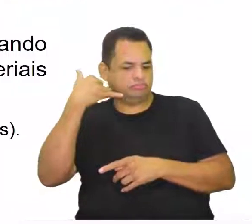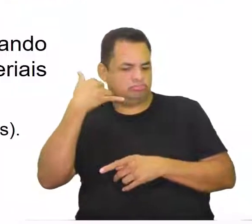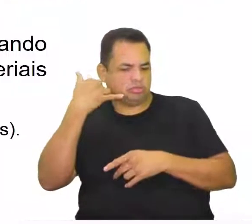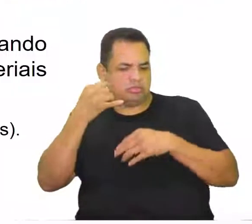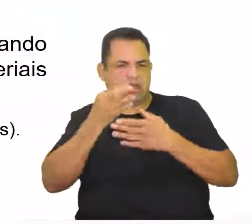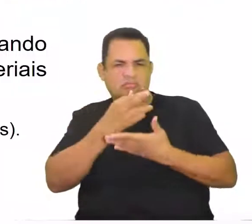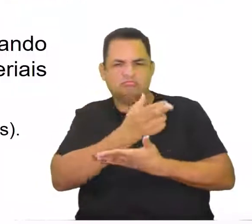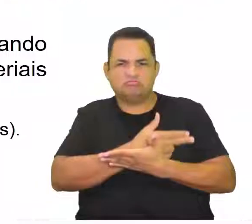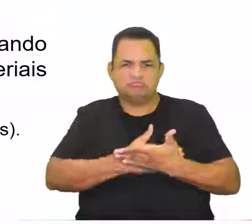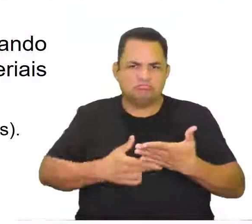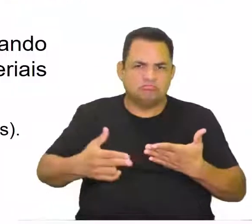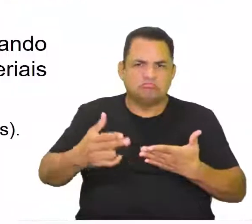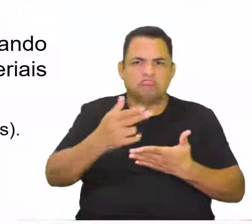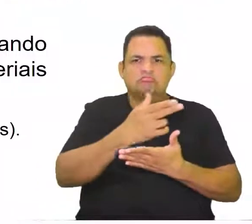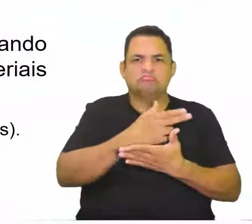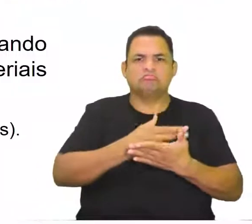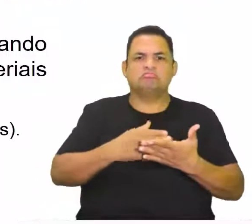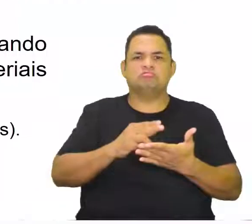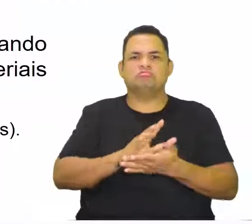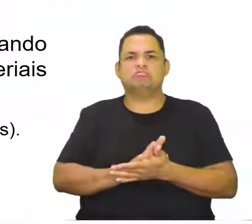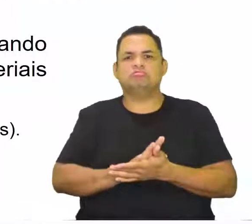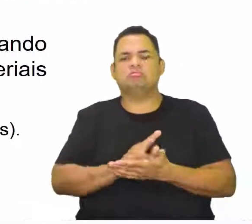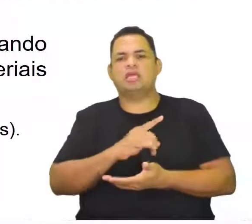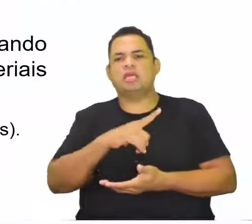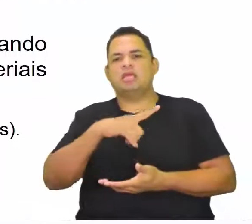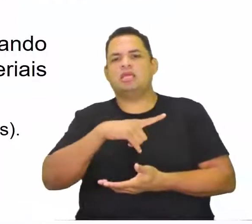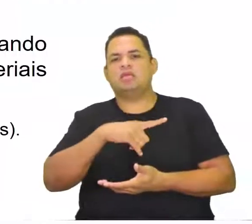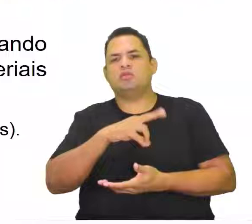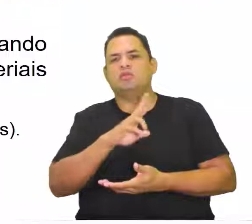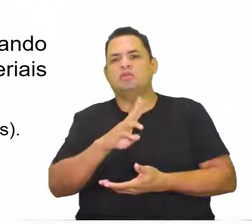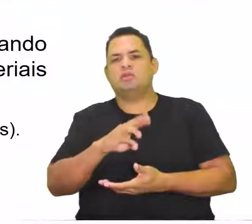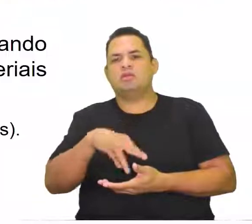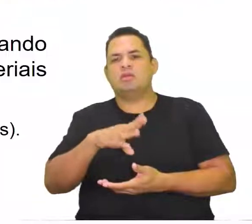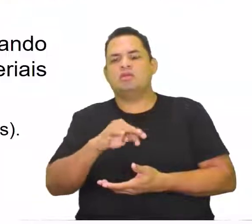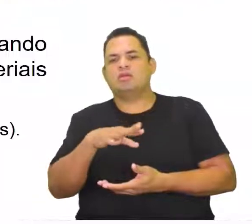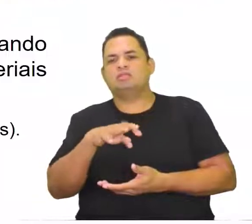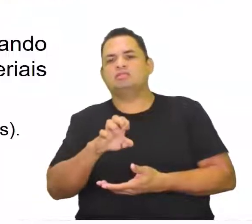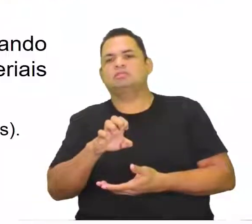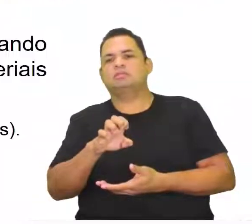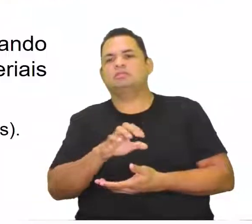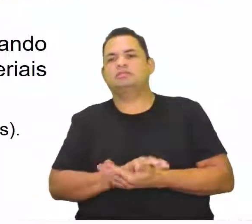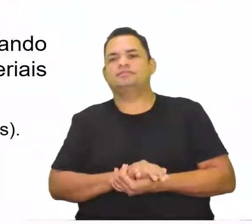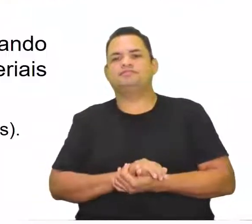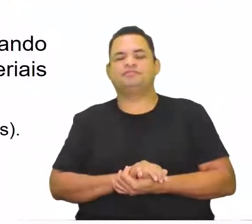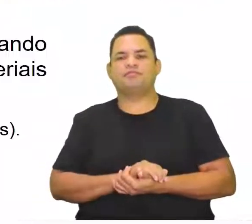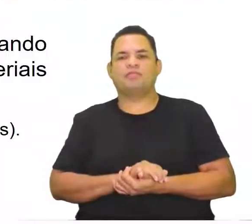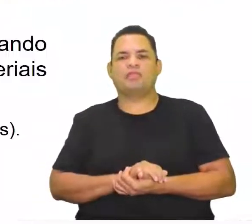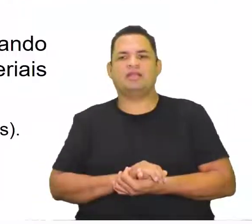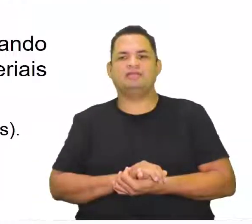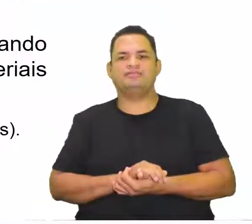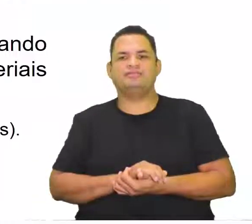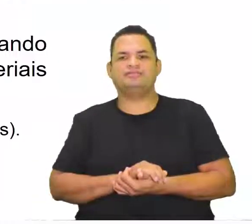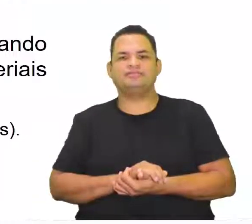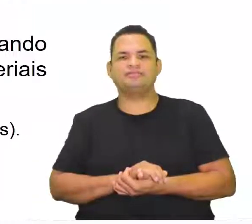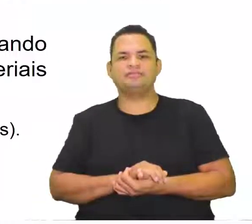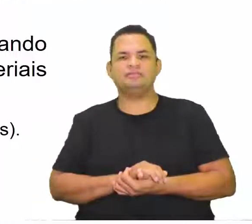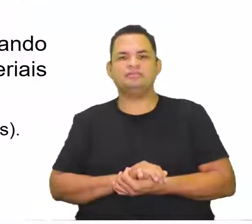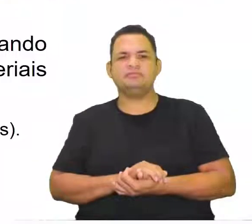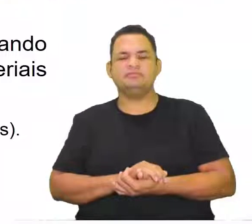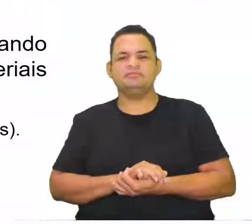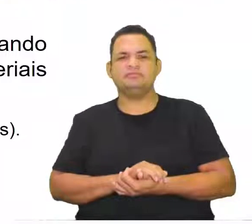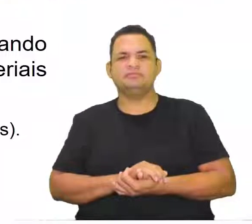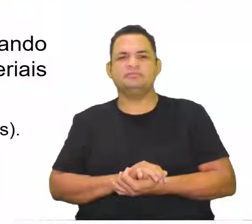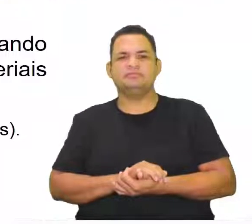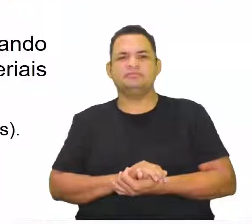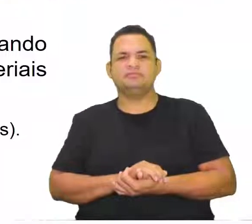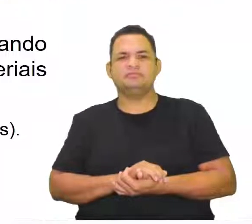também denominado o ELASTER, eu não sei pronunciar em inglês, gente. Nessa ocasião,